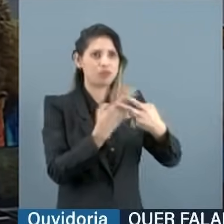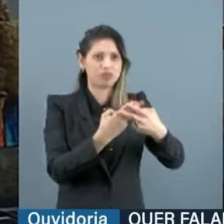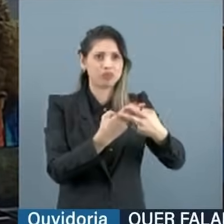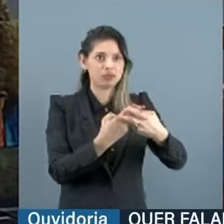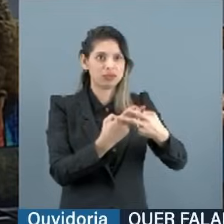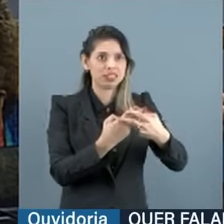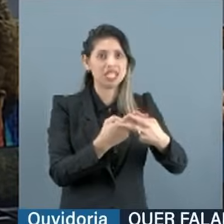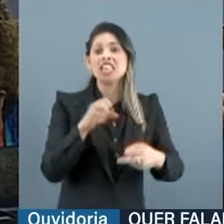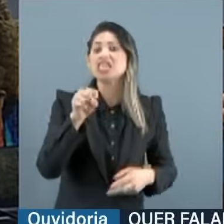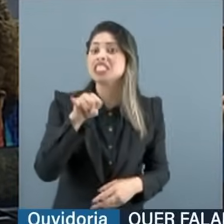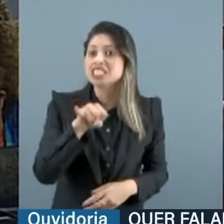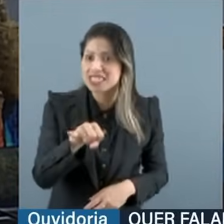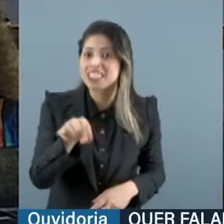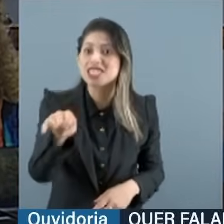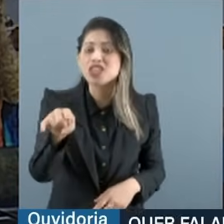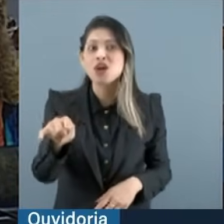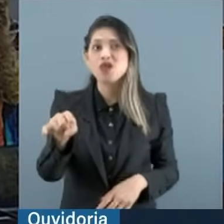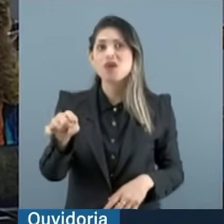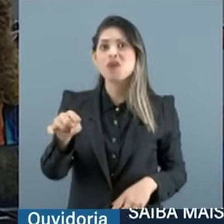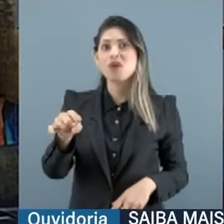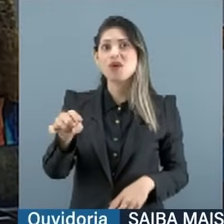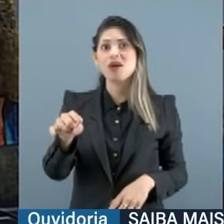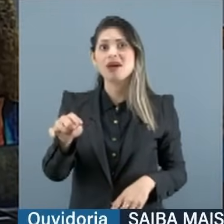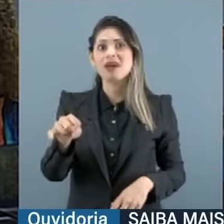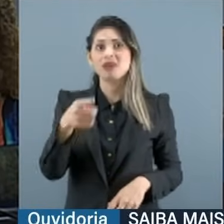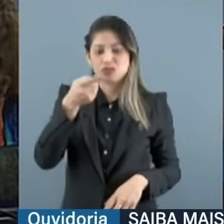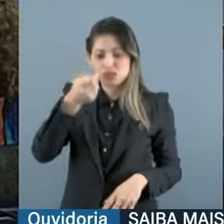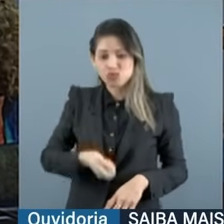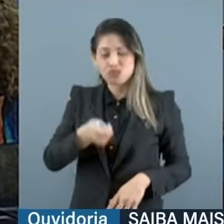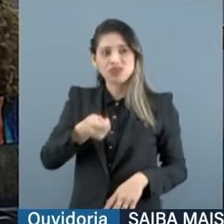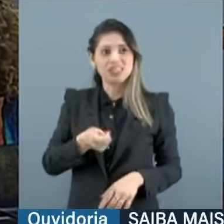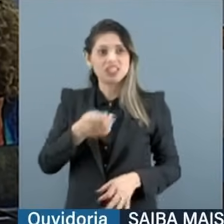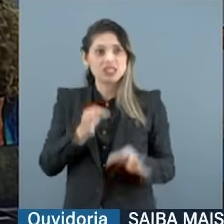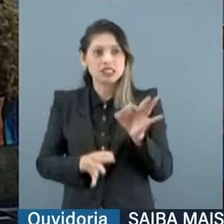algum juiz te prender, eu mando prender o juiz. E deu risada.